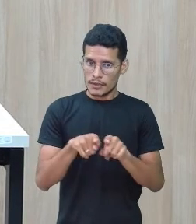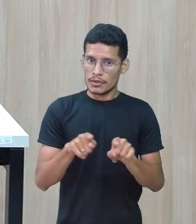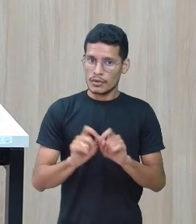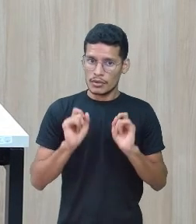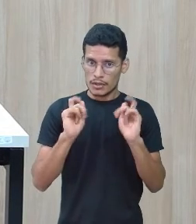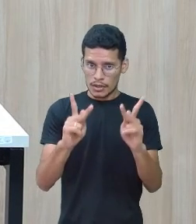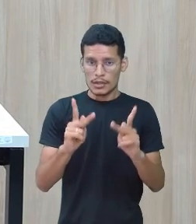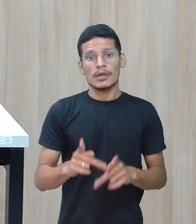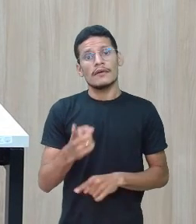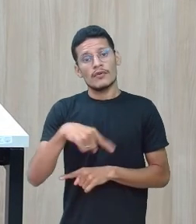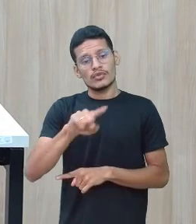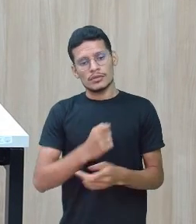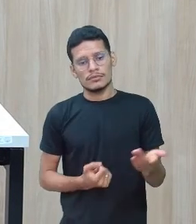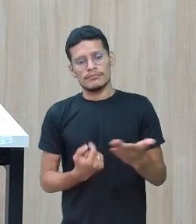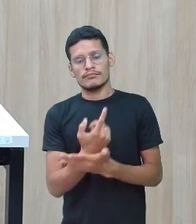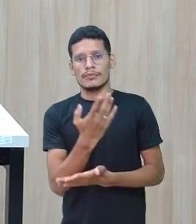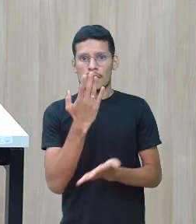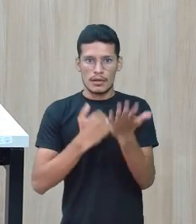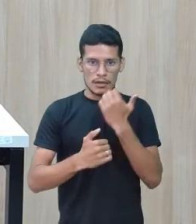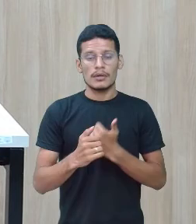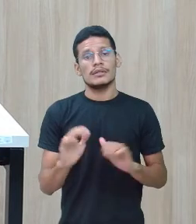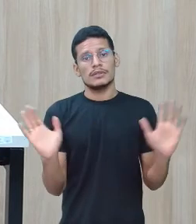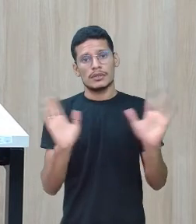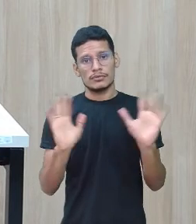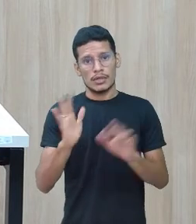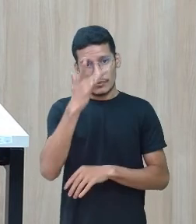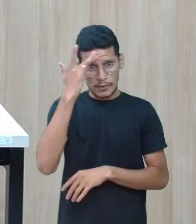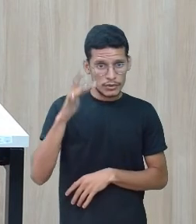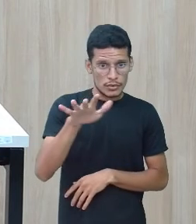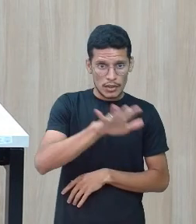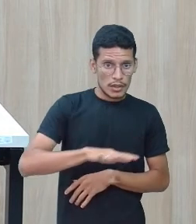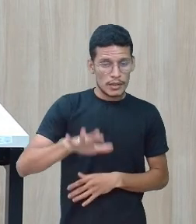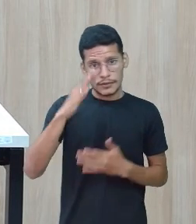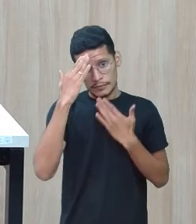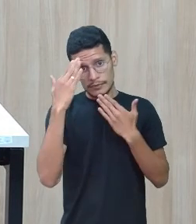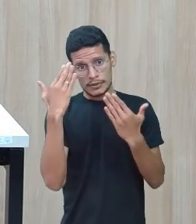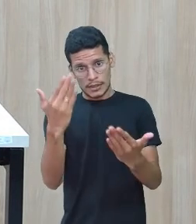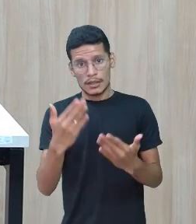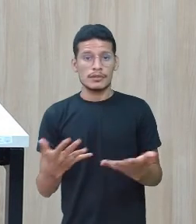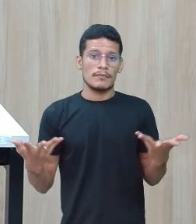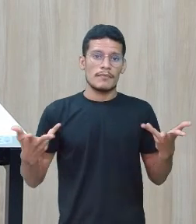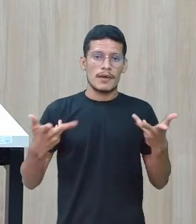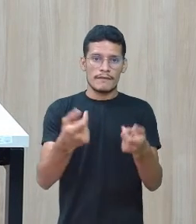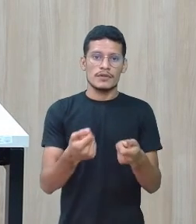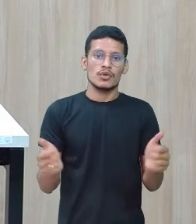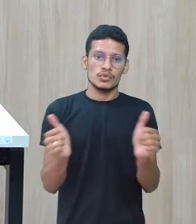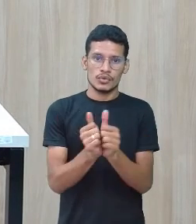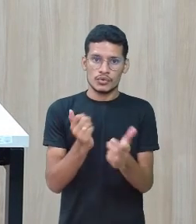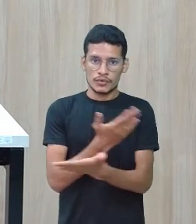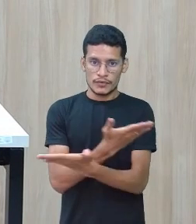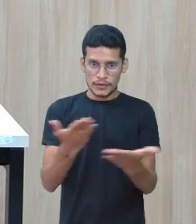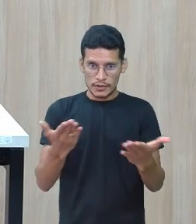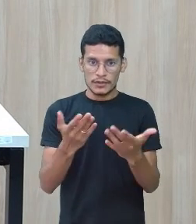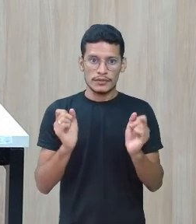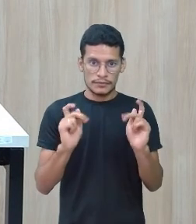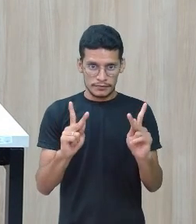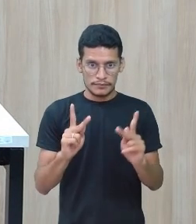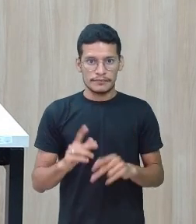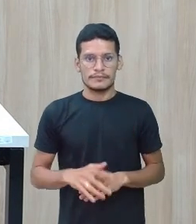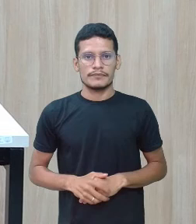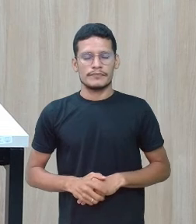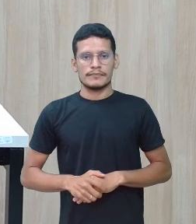Quando forem comprar os alimentos. Tchau, tchau, pessoal. Muito obrigado. Maravilhoso estar com vocês, tá certo?